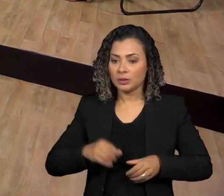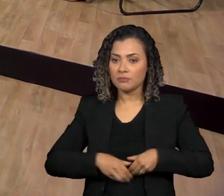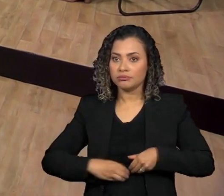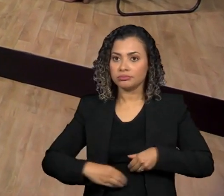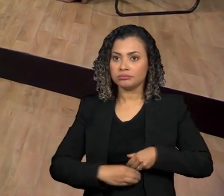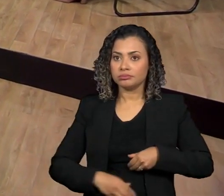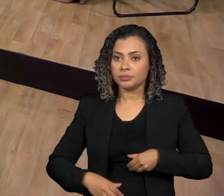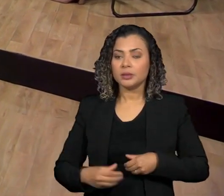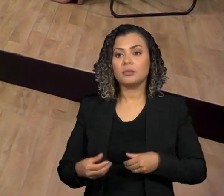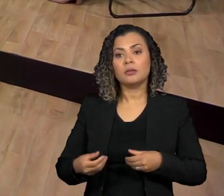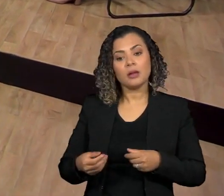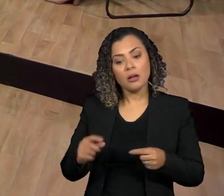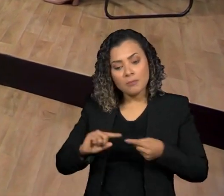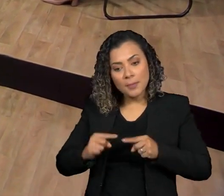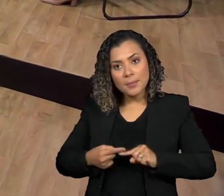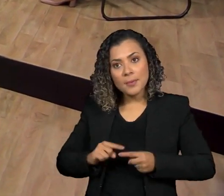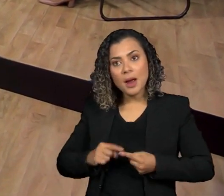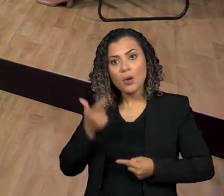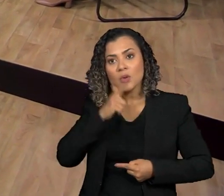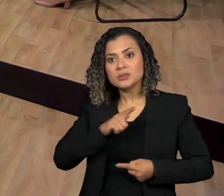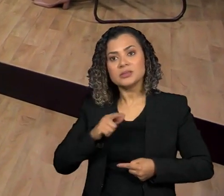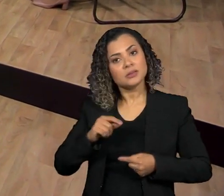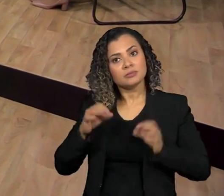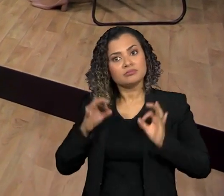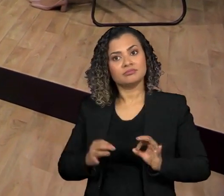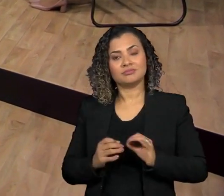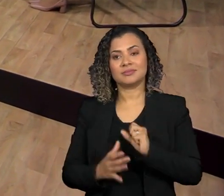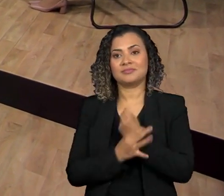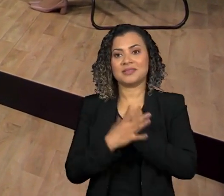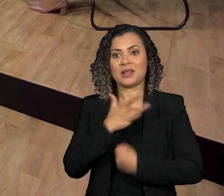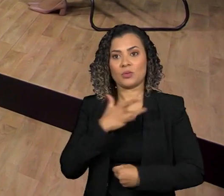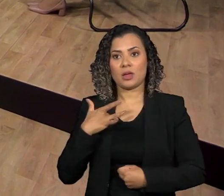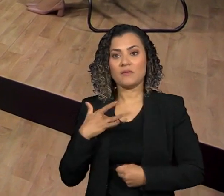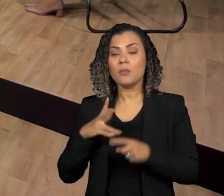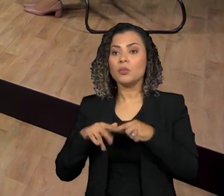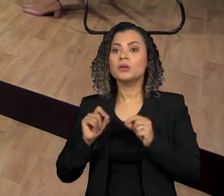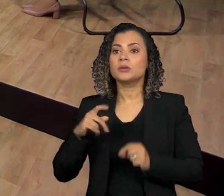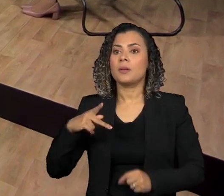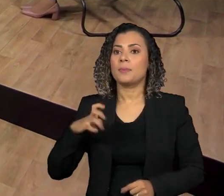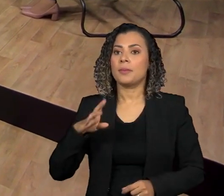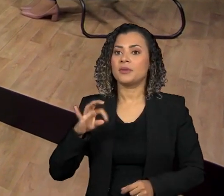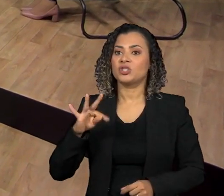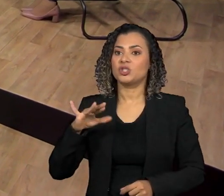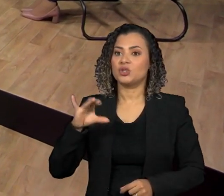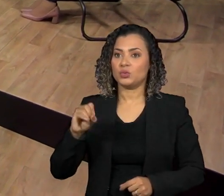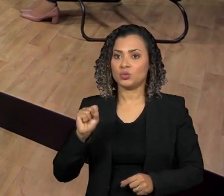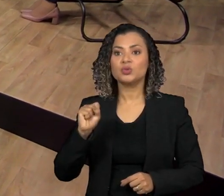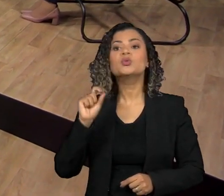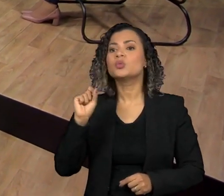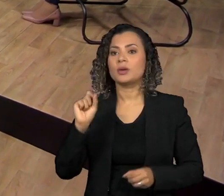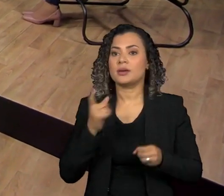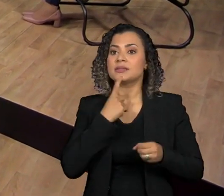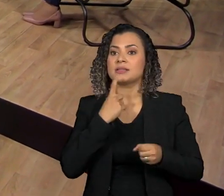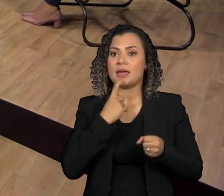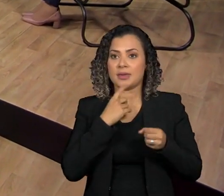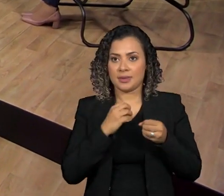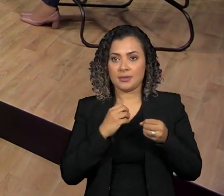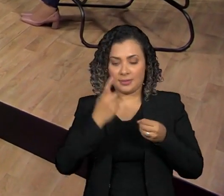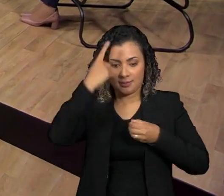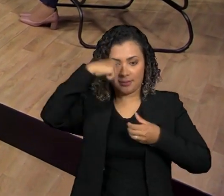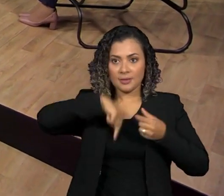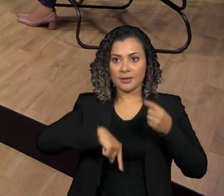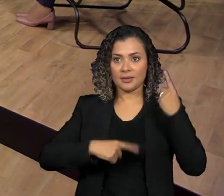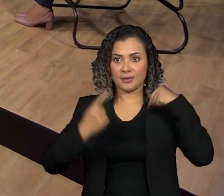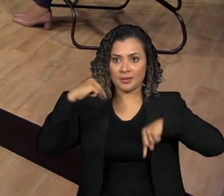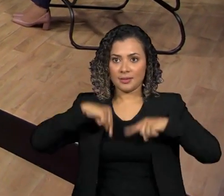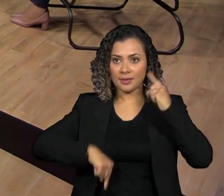funções. E mais ou menos 70% dos peptídeos que circulam no nosso sangue são produzidos por bactérias. Quando você